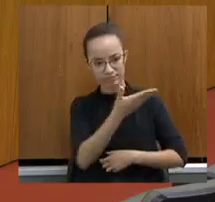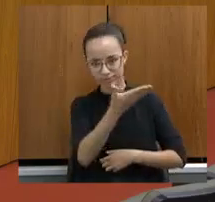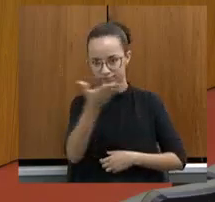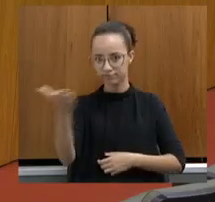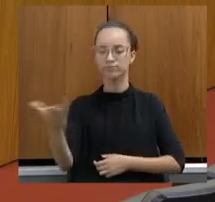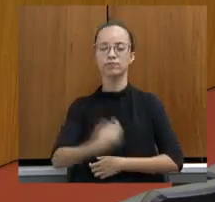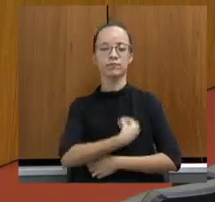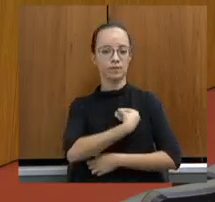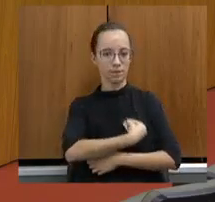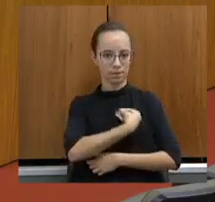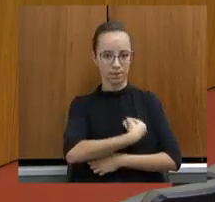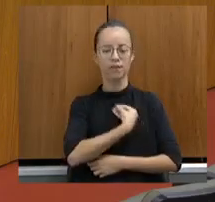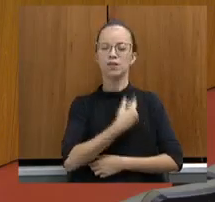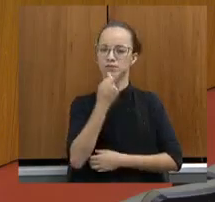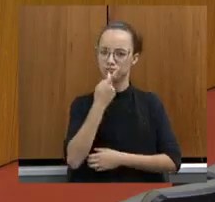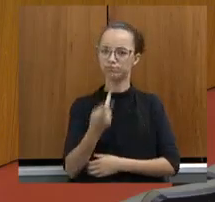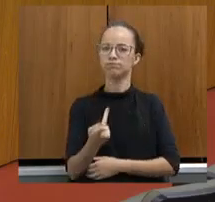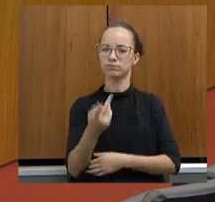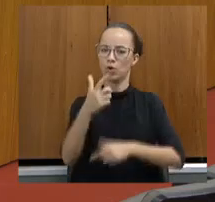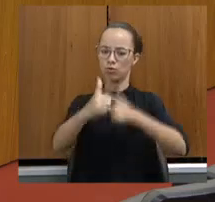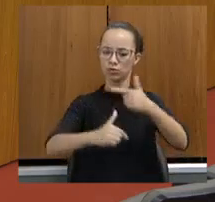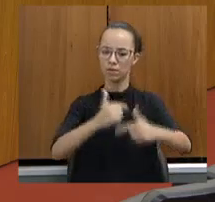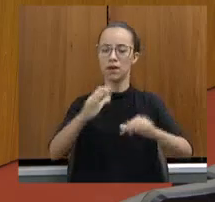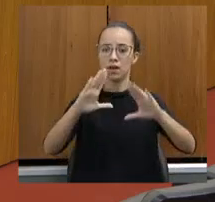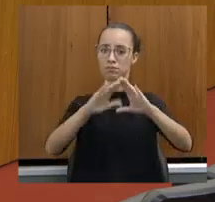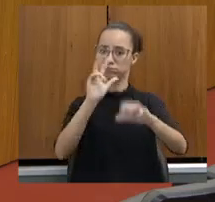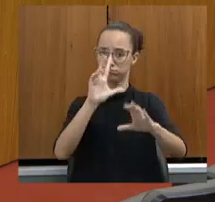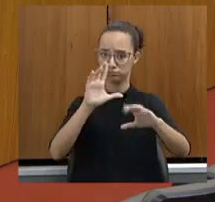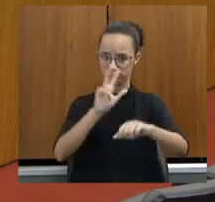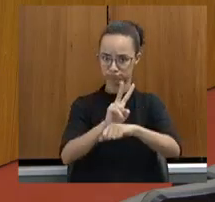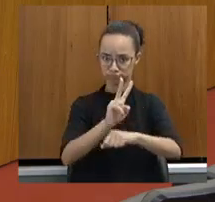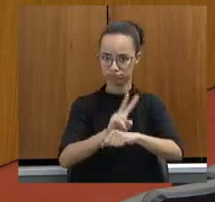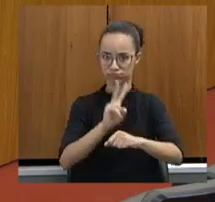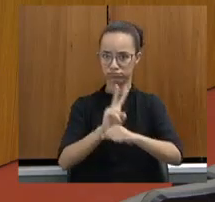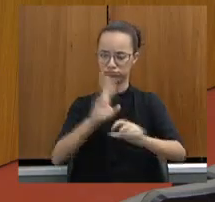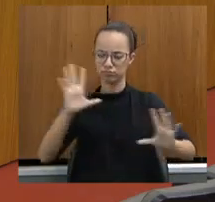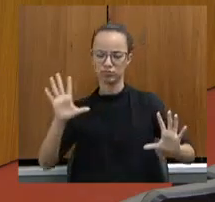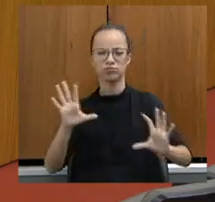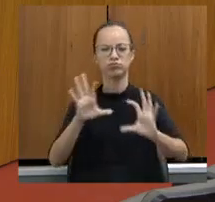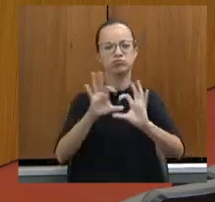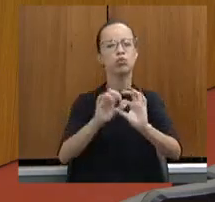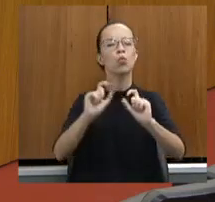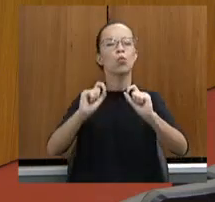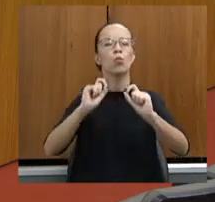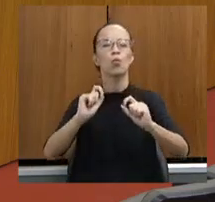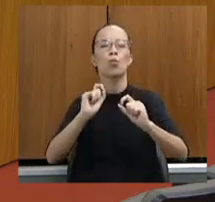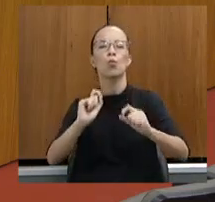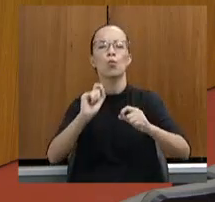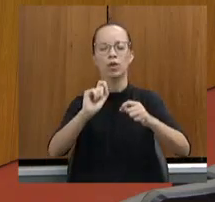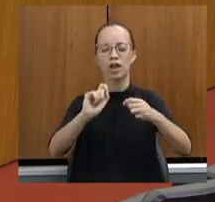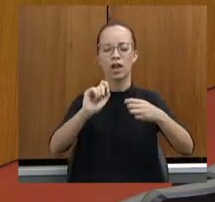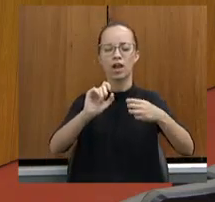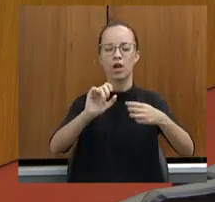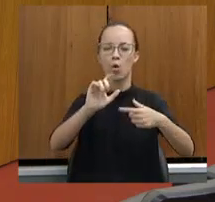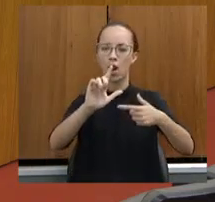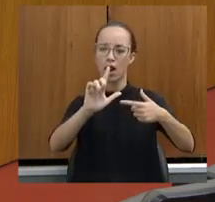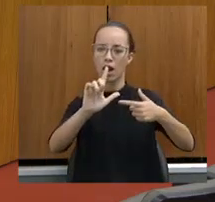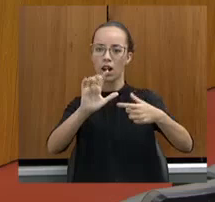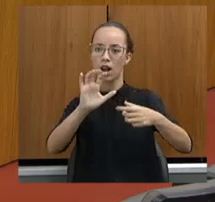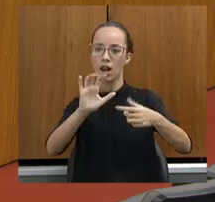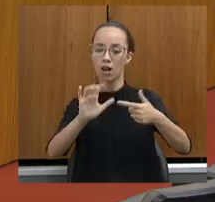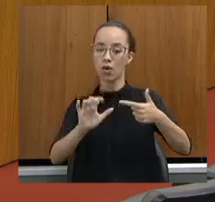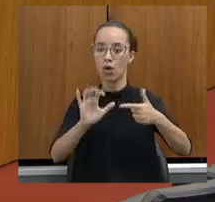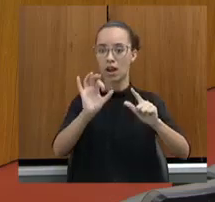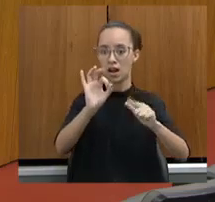do secretários e dizer que o trabalho da Assembleia fiscaliza que une ainda mais o Legislativa ao executivo esse